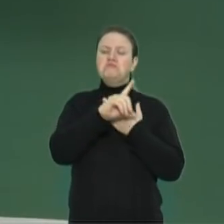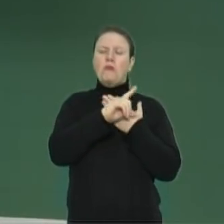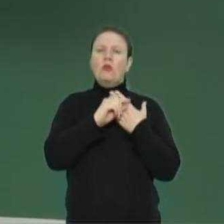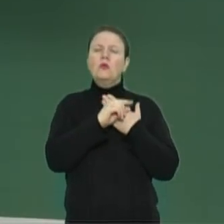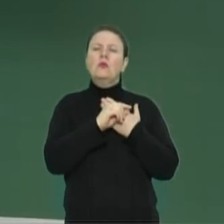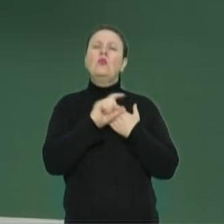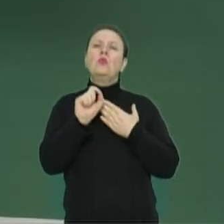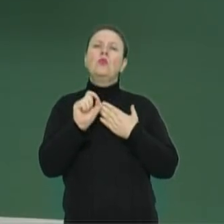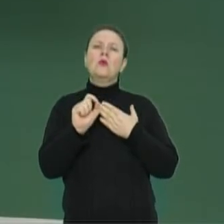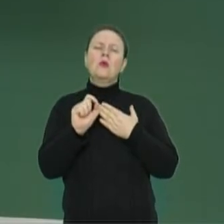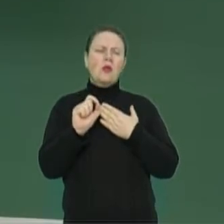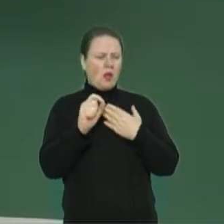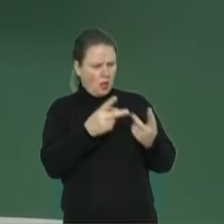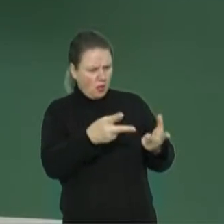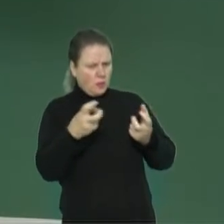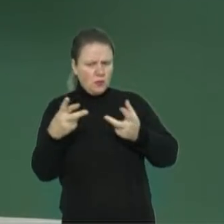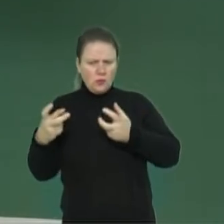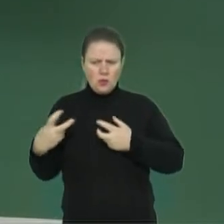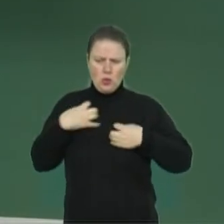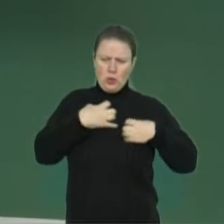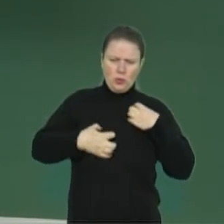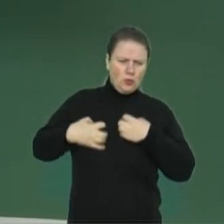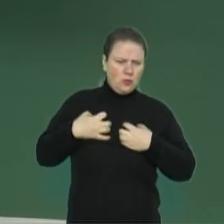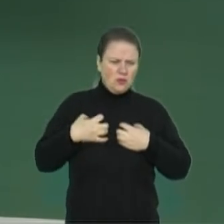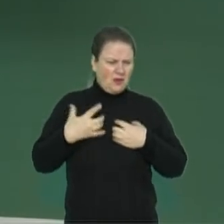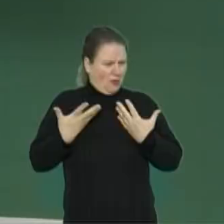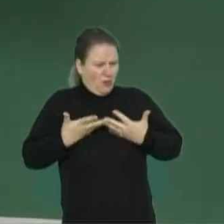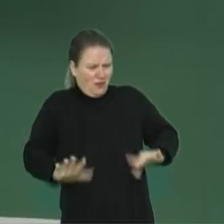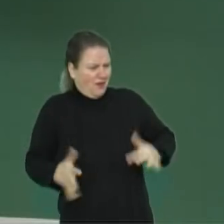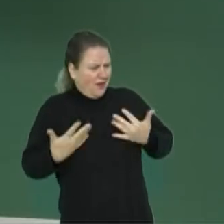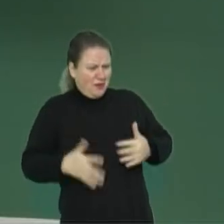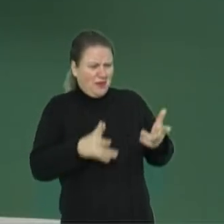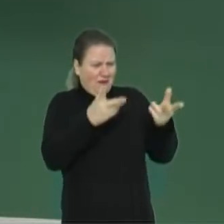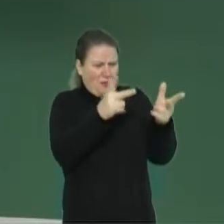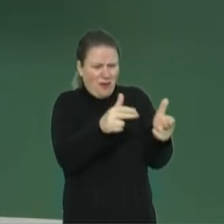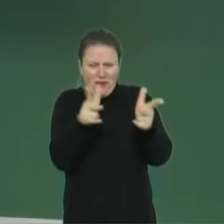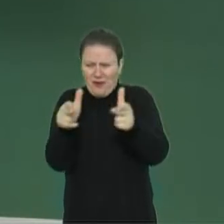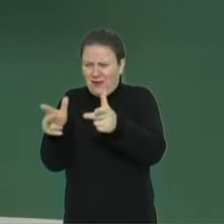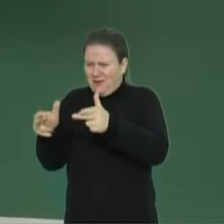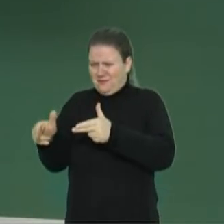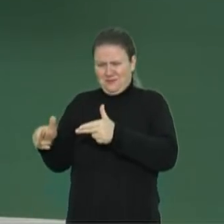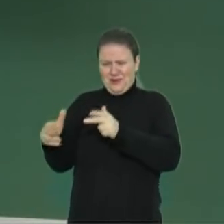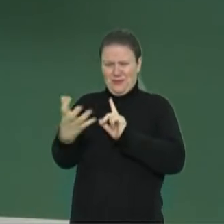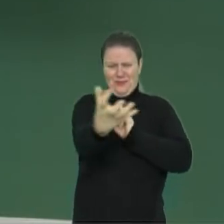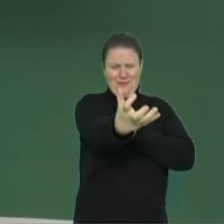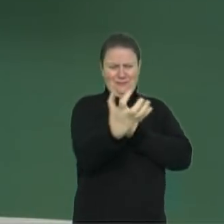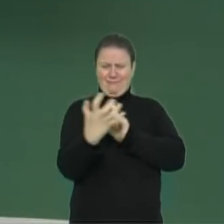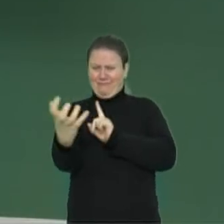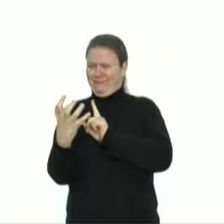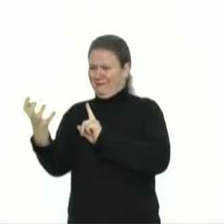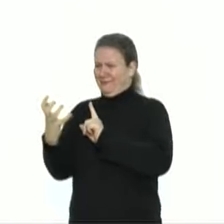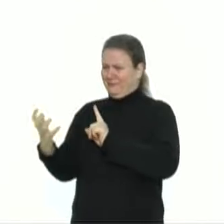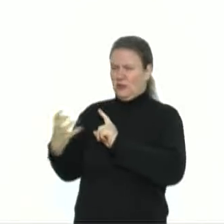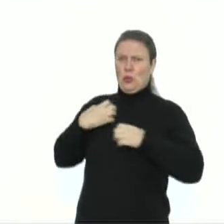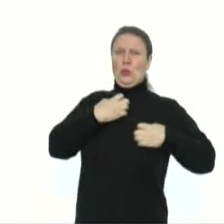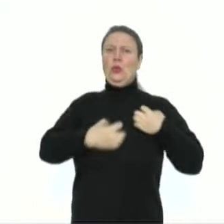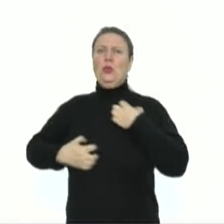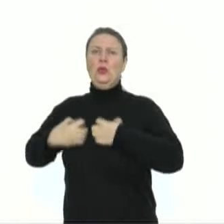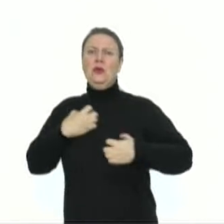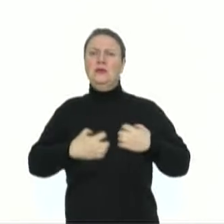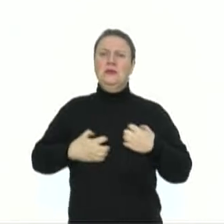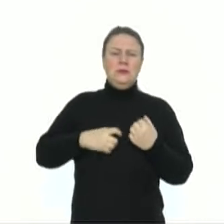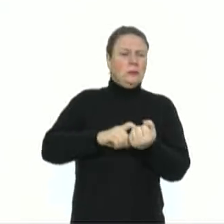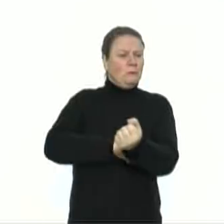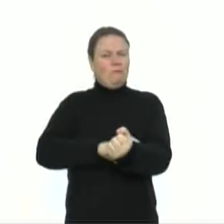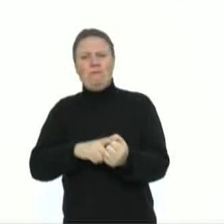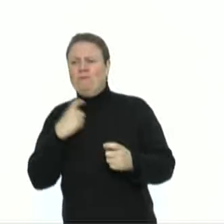que você está vivendo, não uma vida que você quer, mas uma vida que os outros querem que você viva, né? Então a angústia decorre da